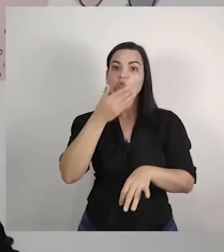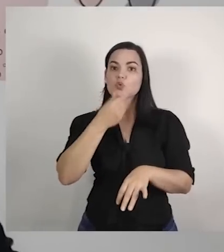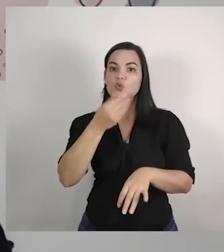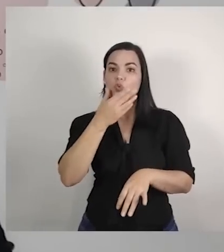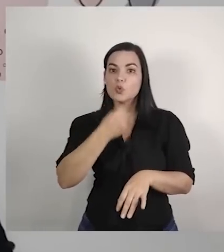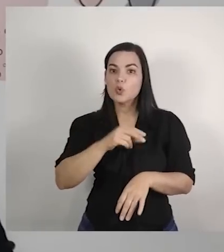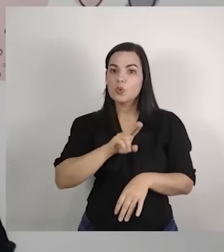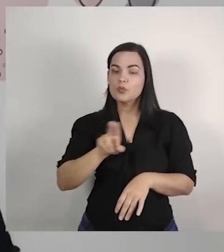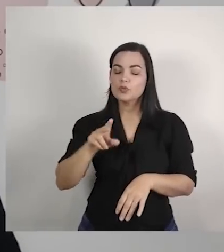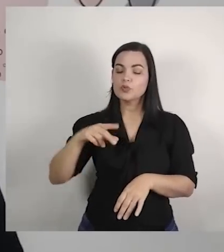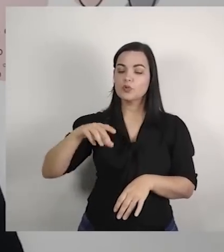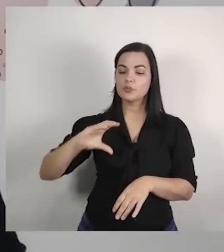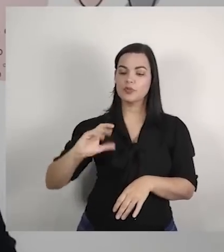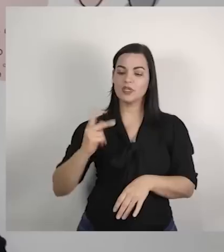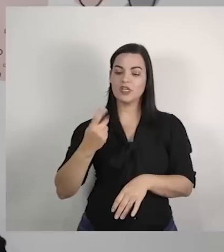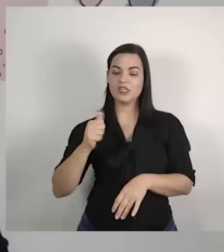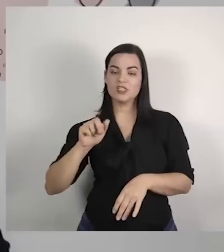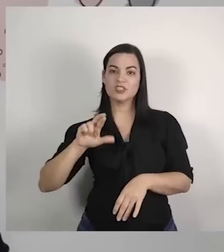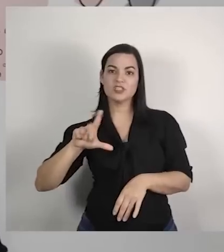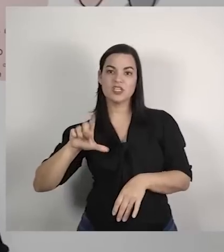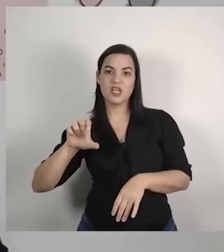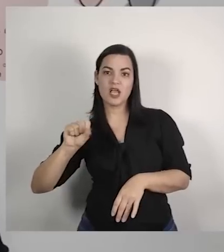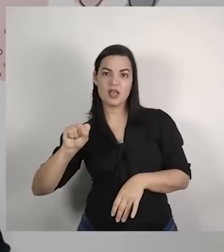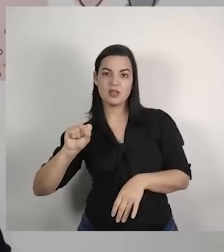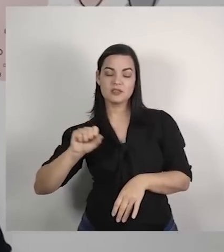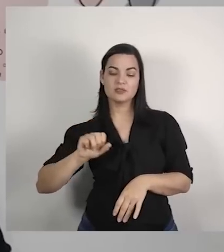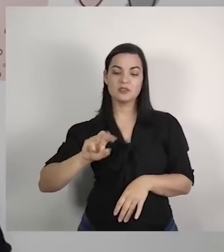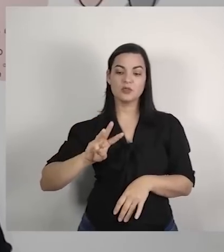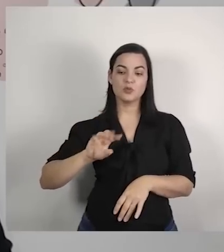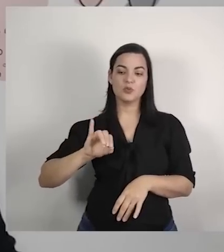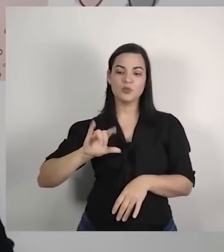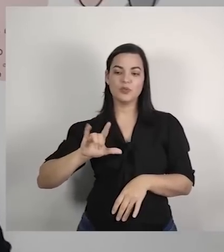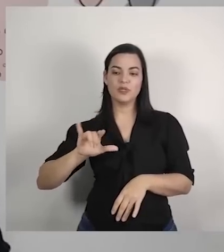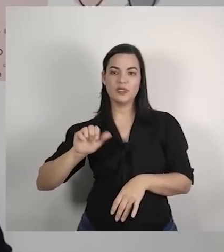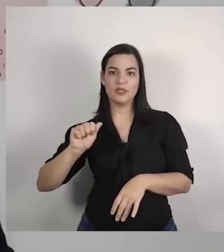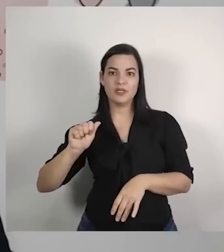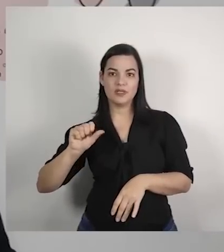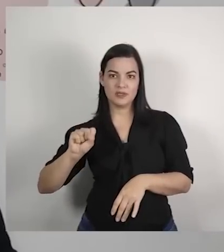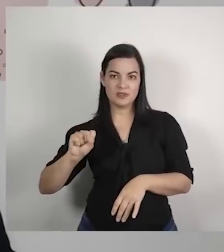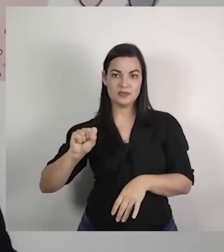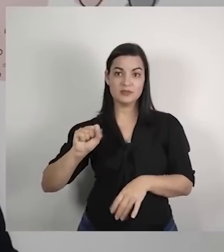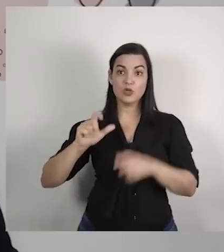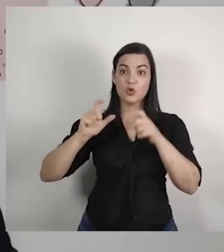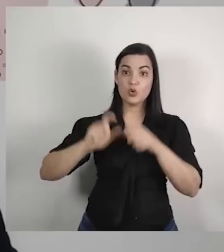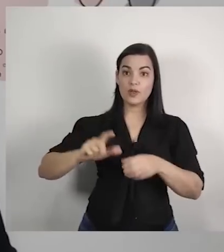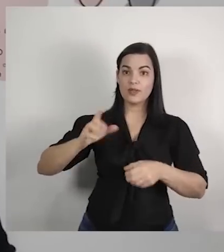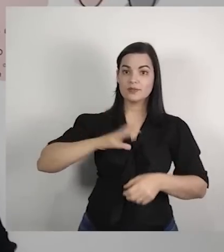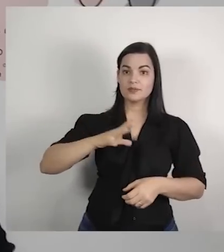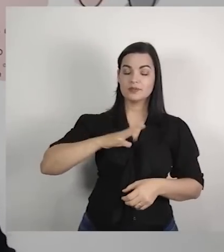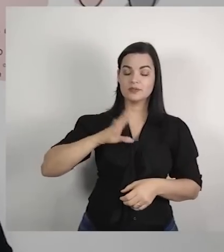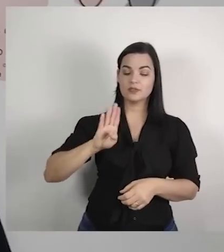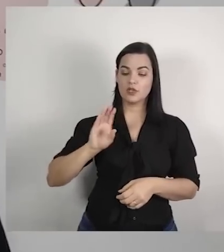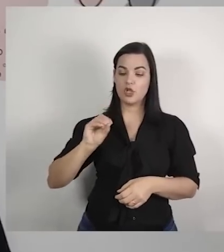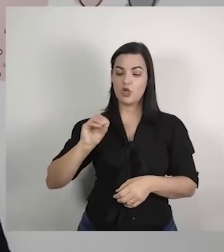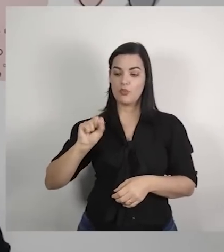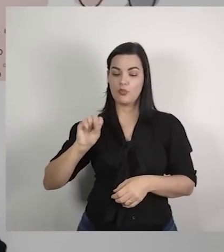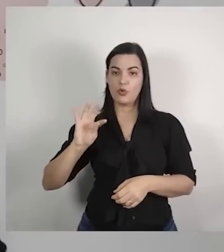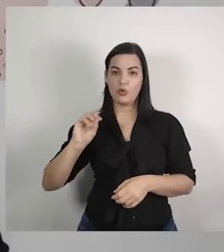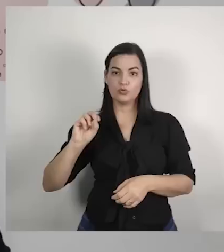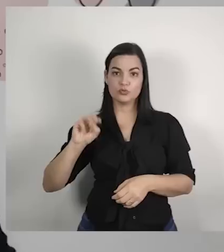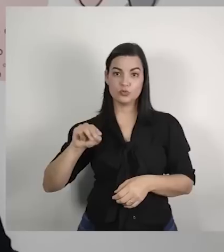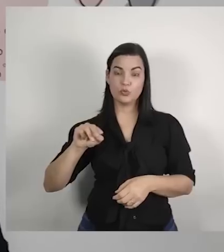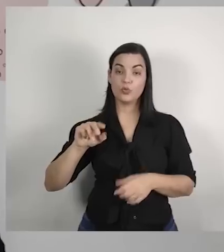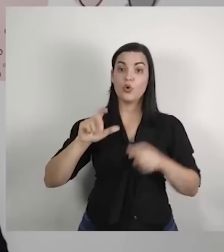Charles Williams, localizada na cidade de Boston, e onde também trabalhava Thomas